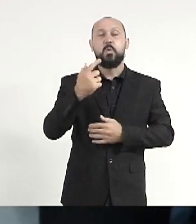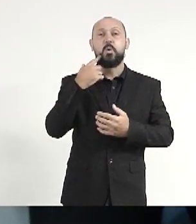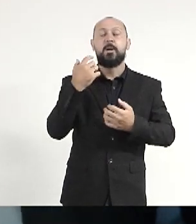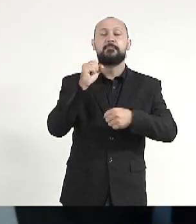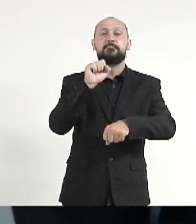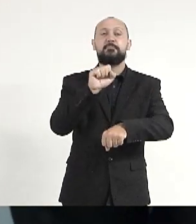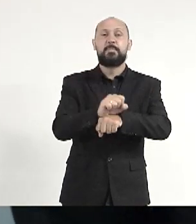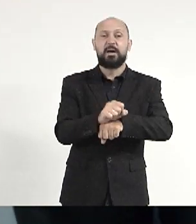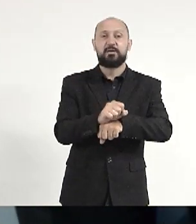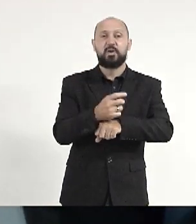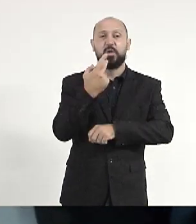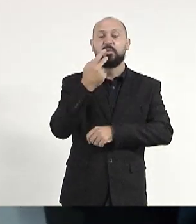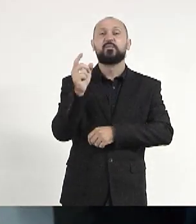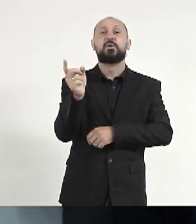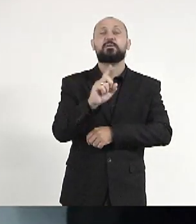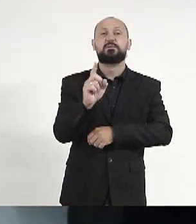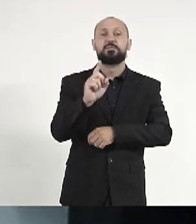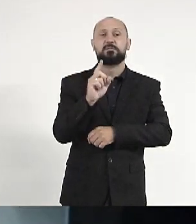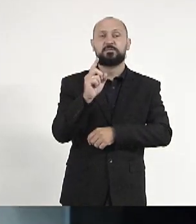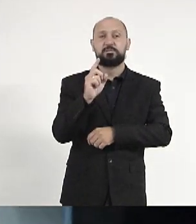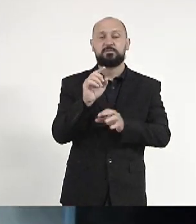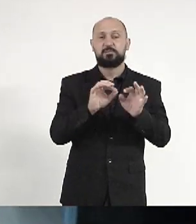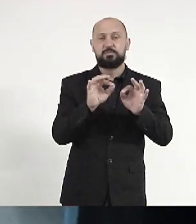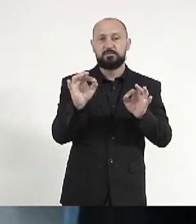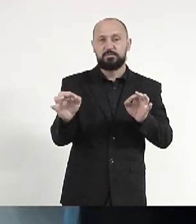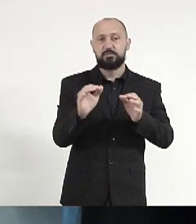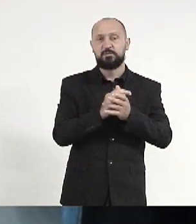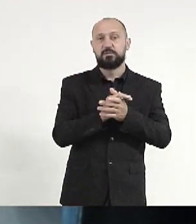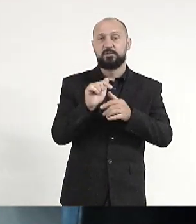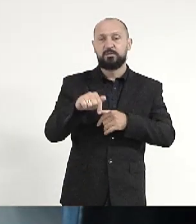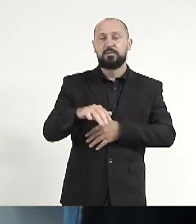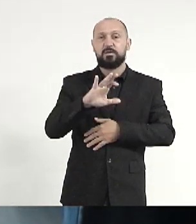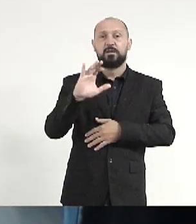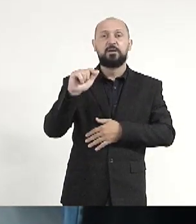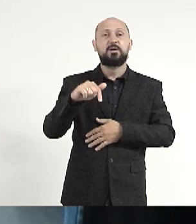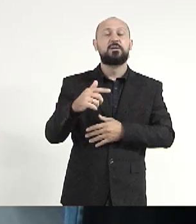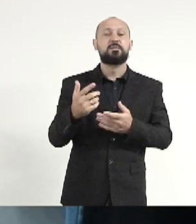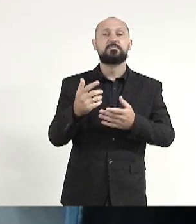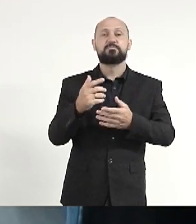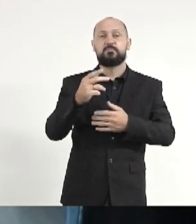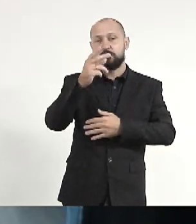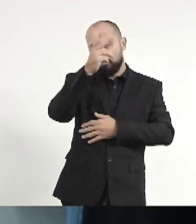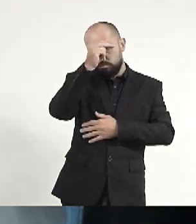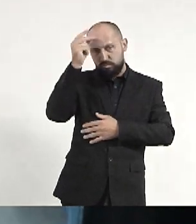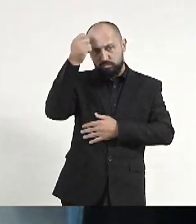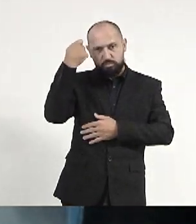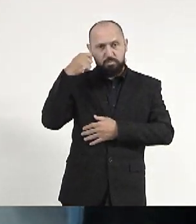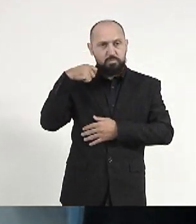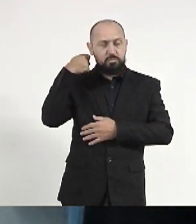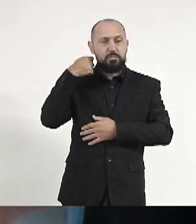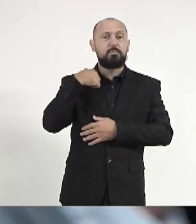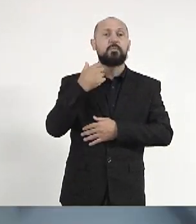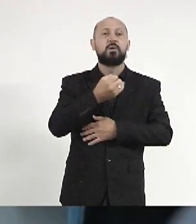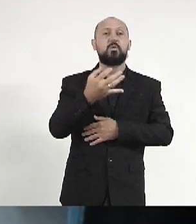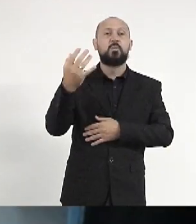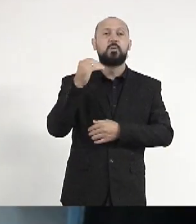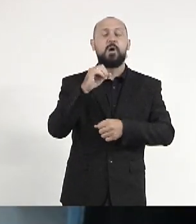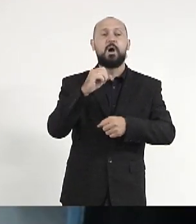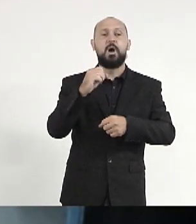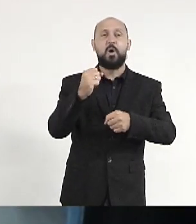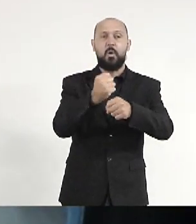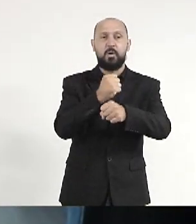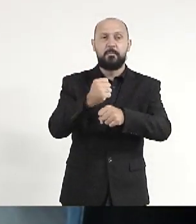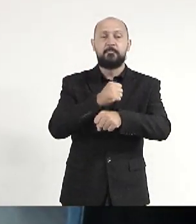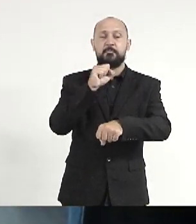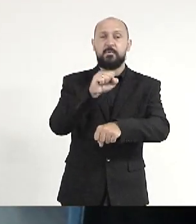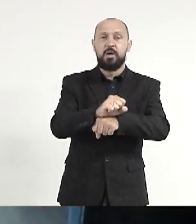Não vou longe. Aqui em Campo Grande, a prefeita Adriane assumiu com inúmeras obras